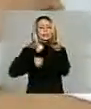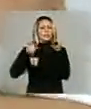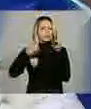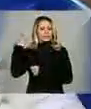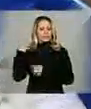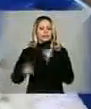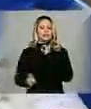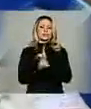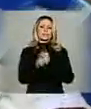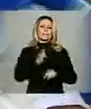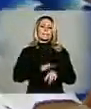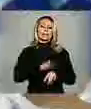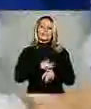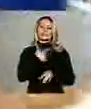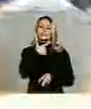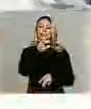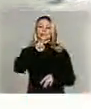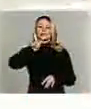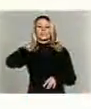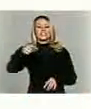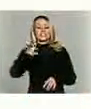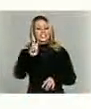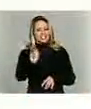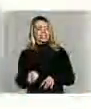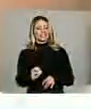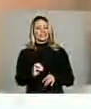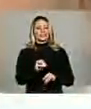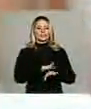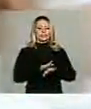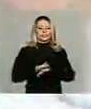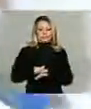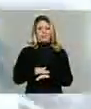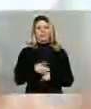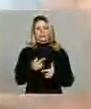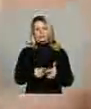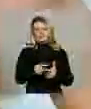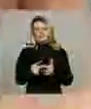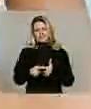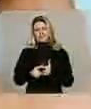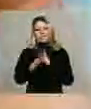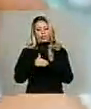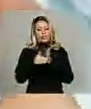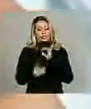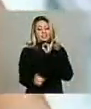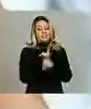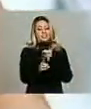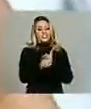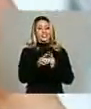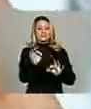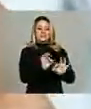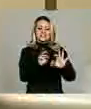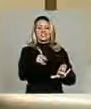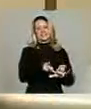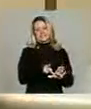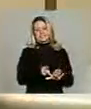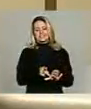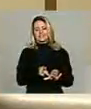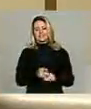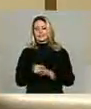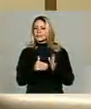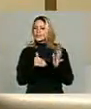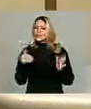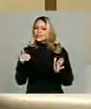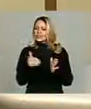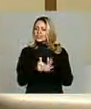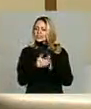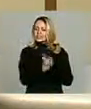de 2.500 novos casos de doenças, todas diagnosticadas pelo teste do pezinho. Esses